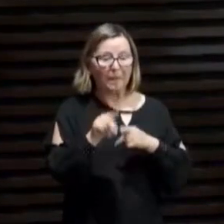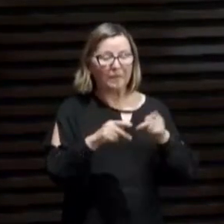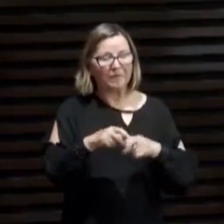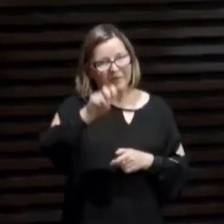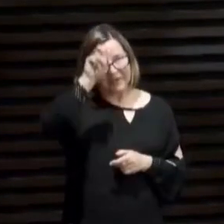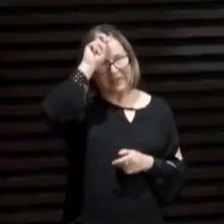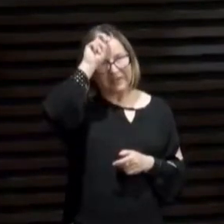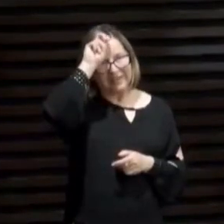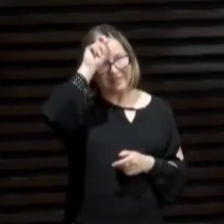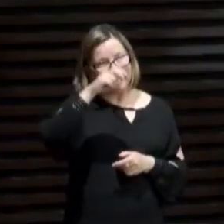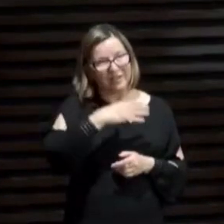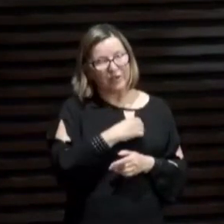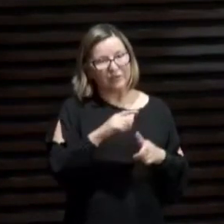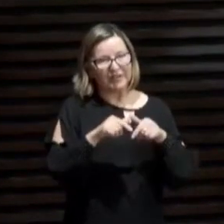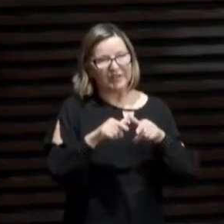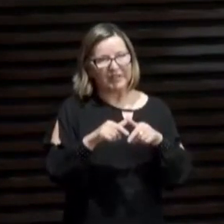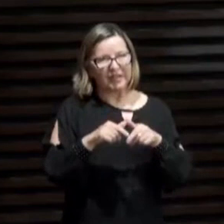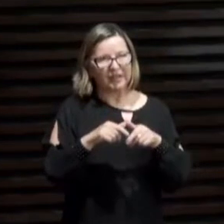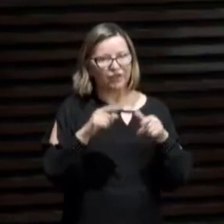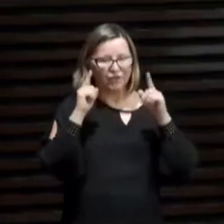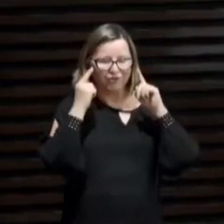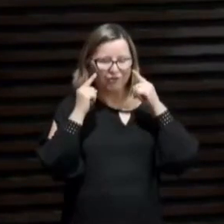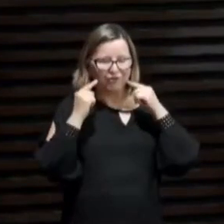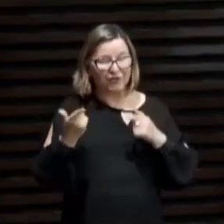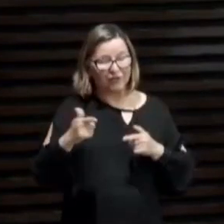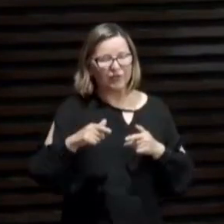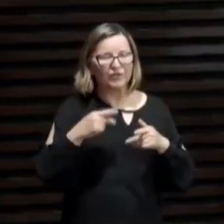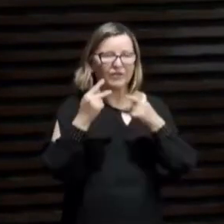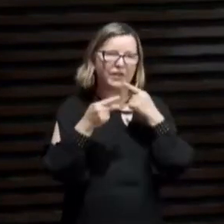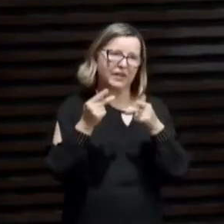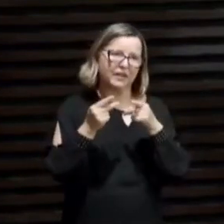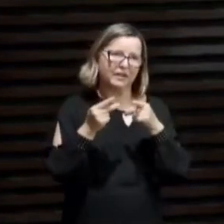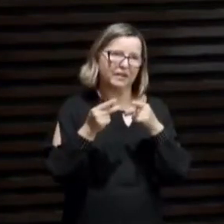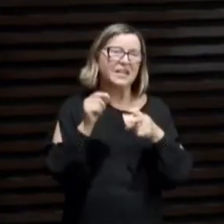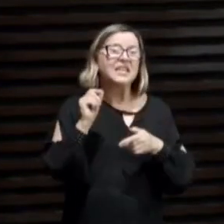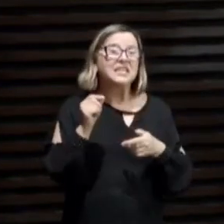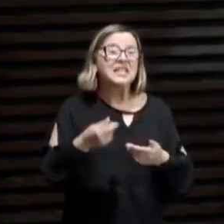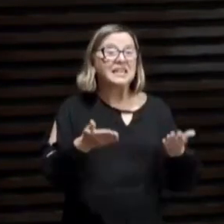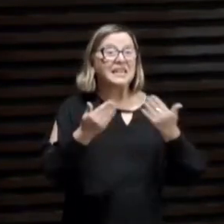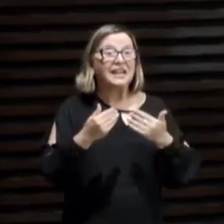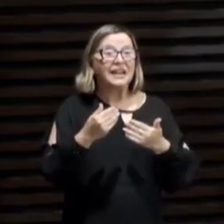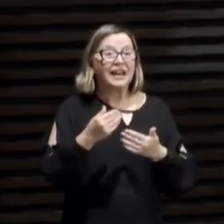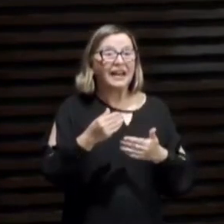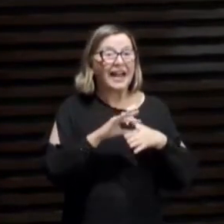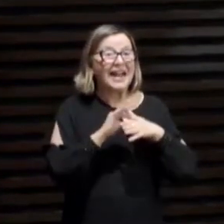filhos de Israel tornaram a chorar e também disseram: quem nos dará carne a comer?